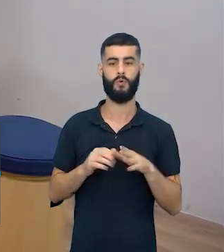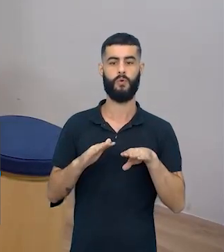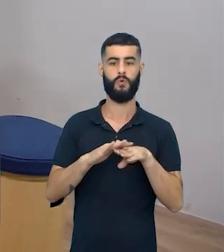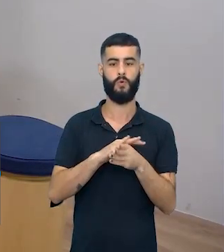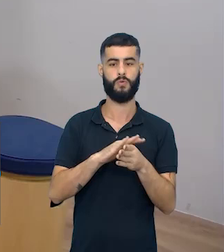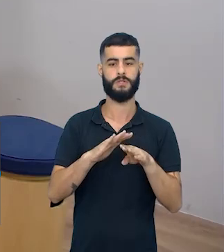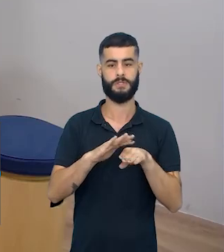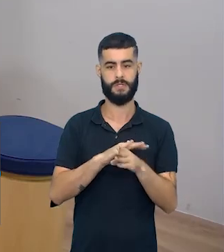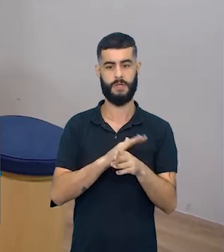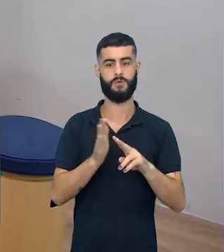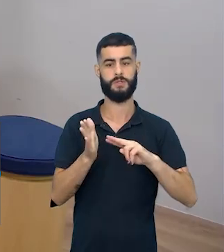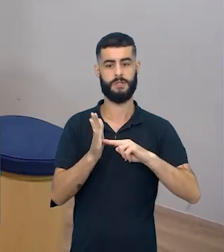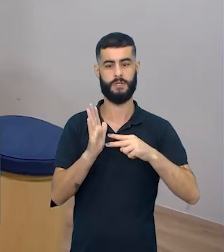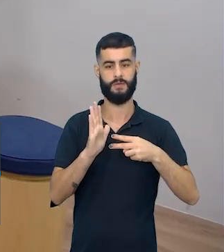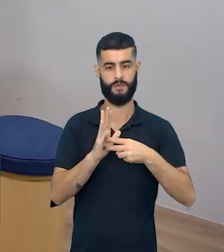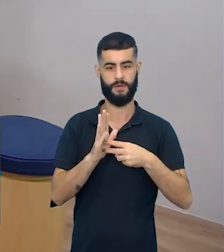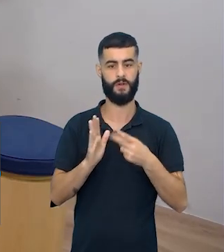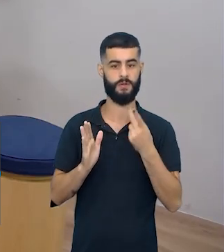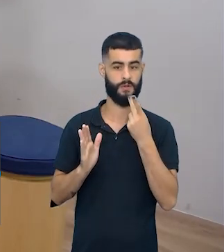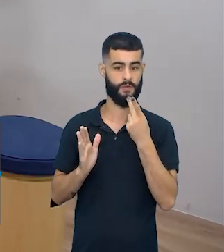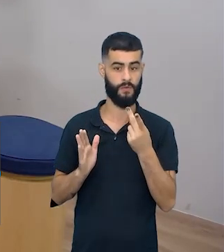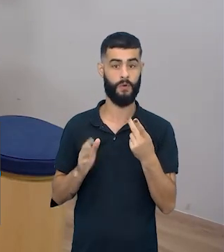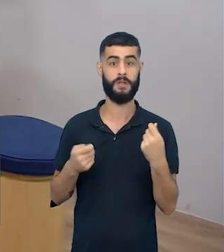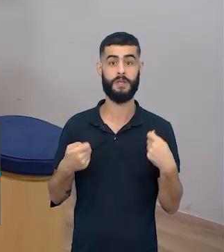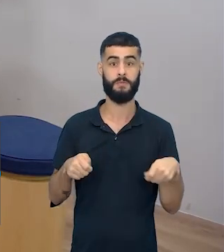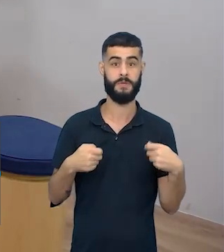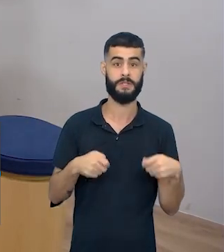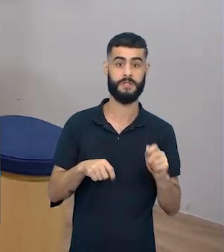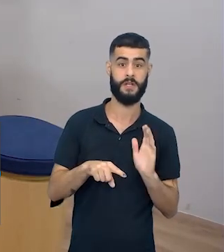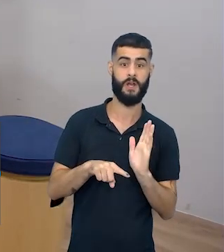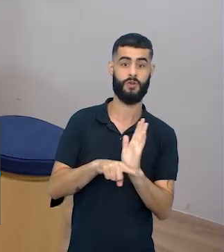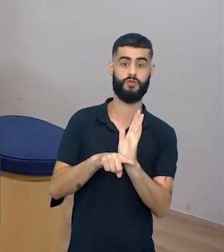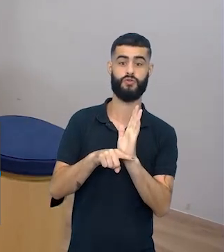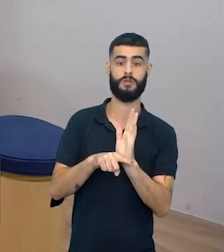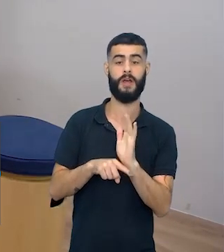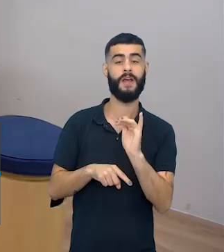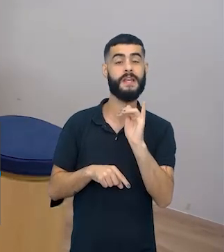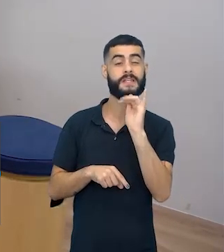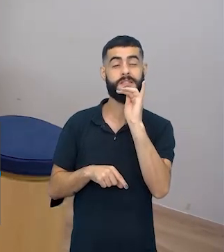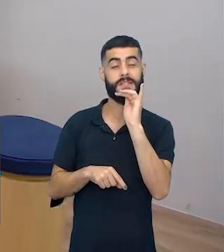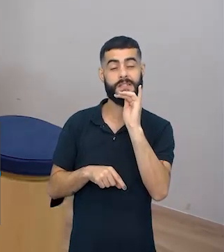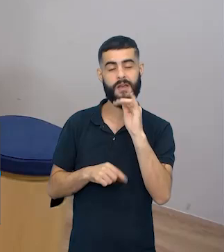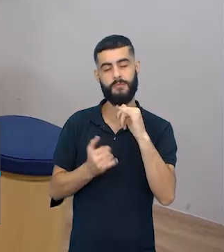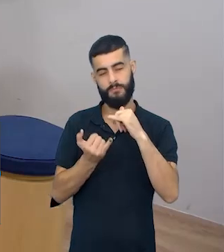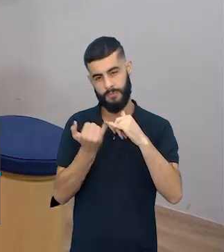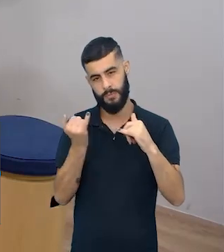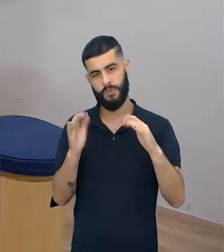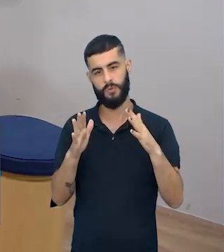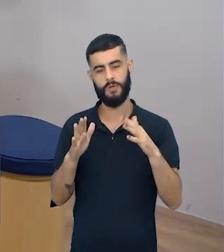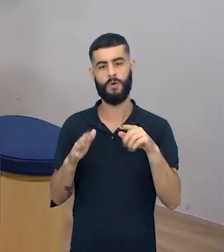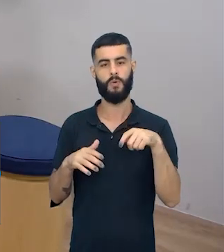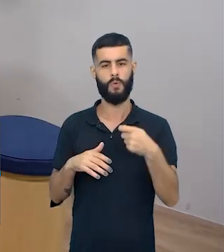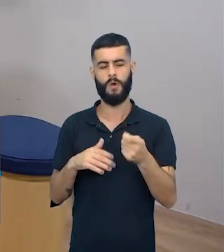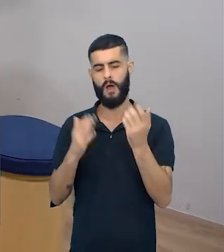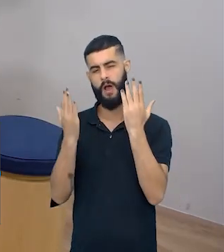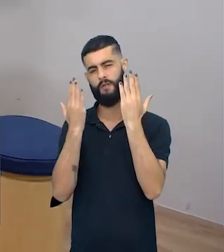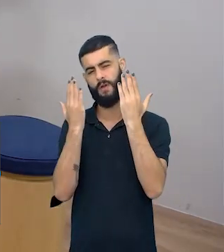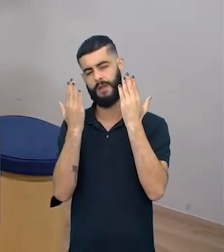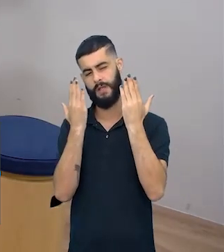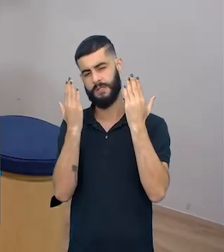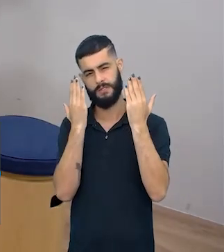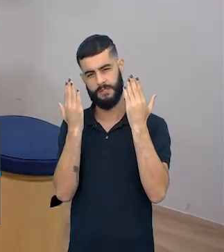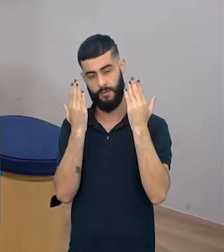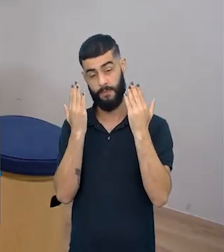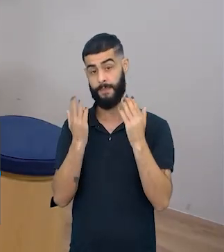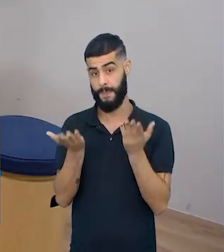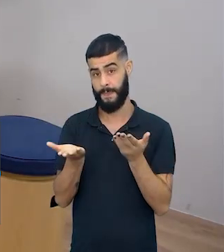conceito, a professora Kimi colocou, que precisa julgar. Um sinônimo para isso seria avaliar. Então, por exemplo, os